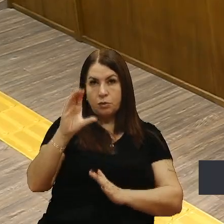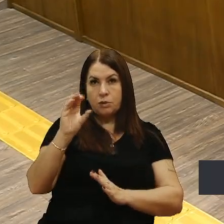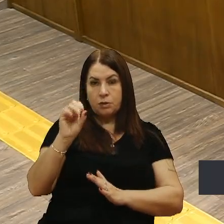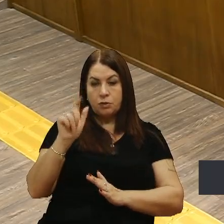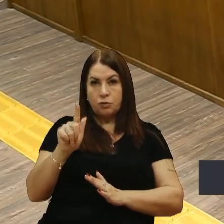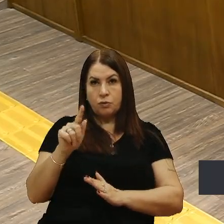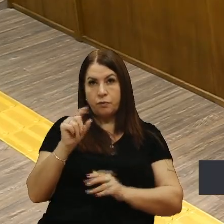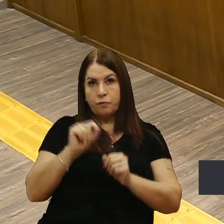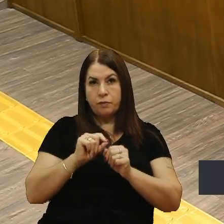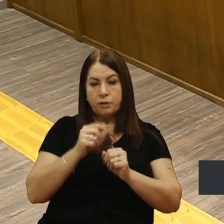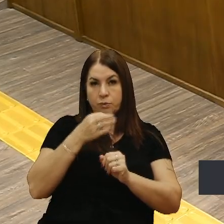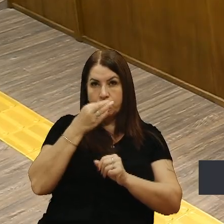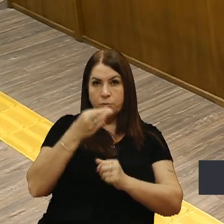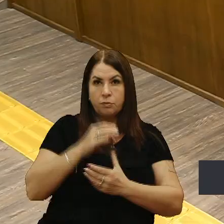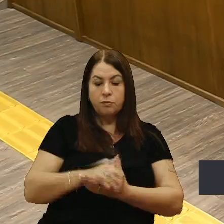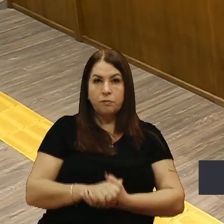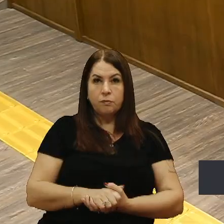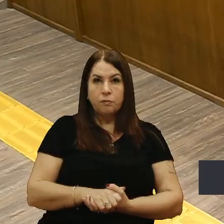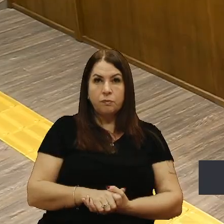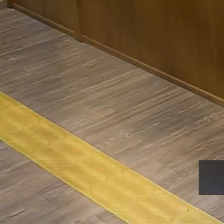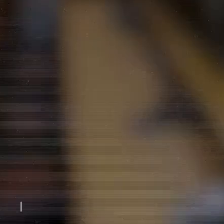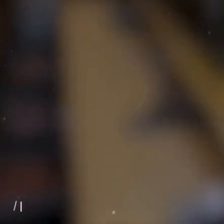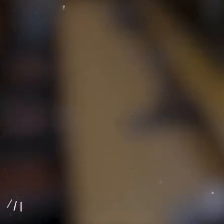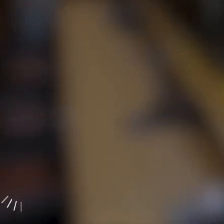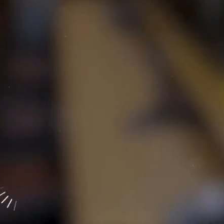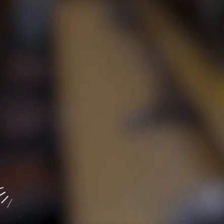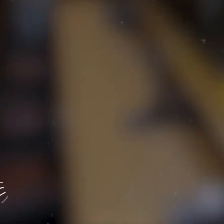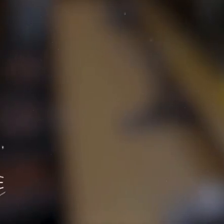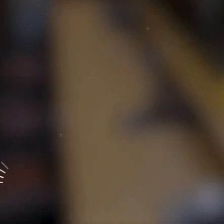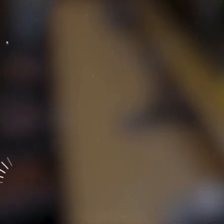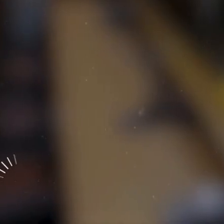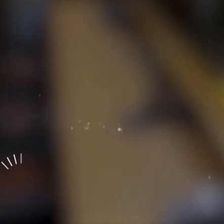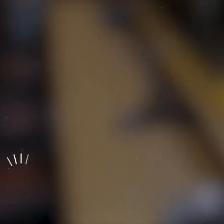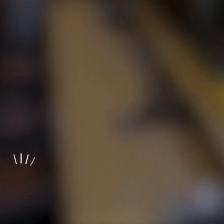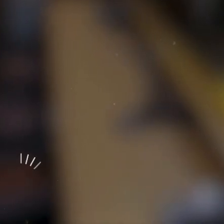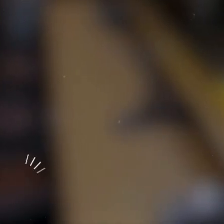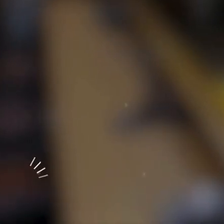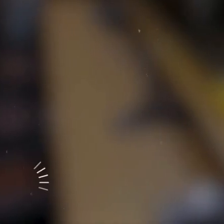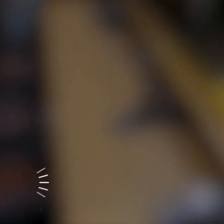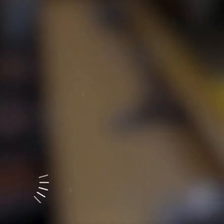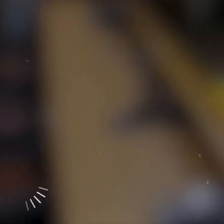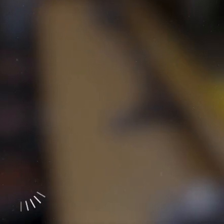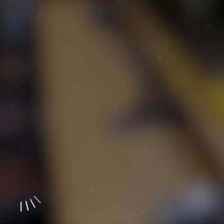ou fazer algum comentário. Presidente.